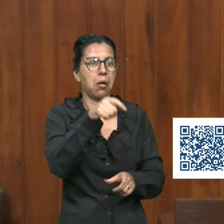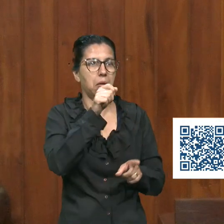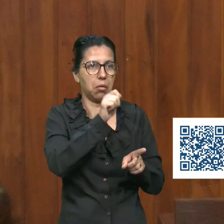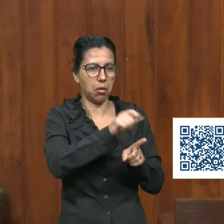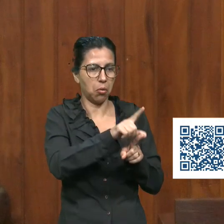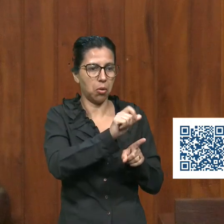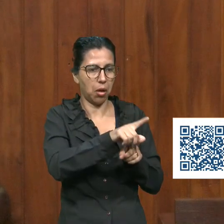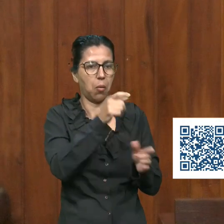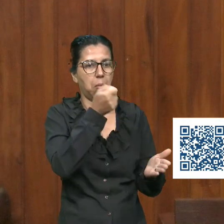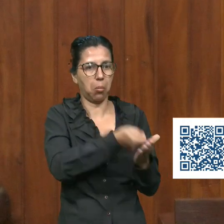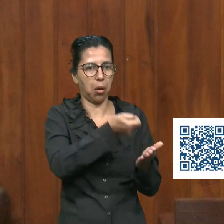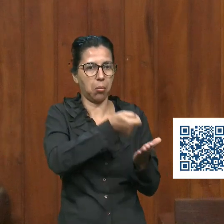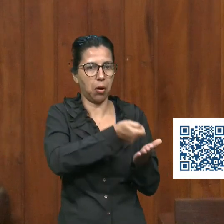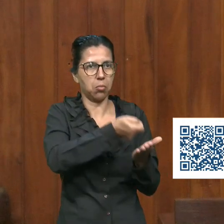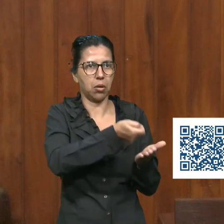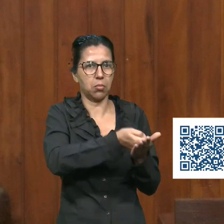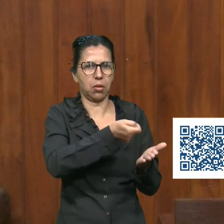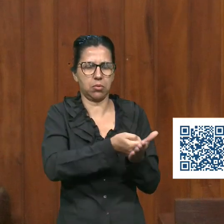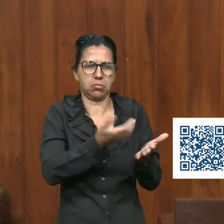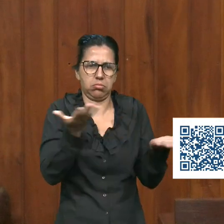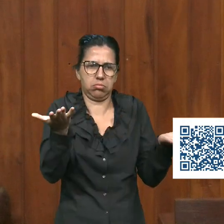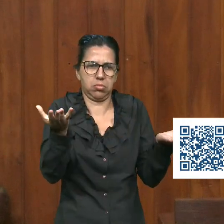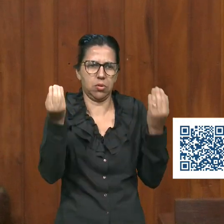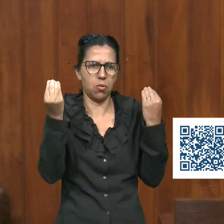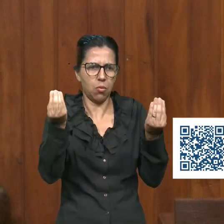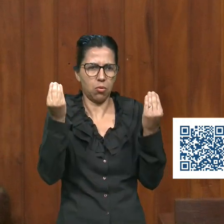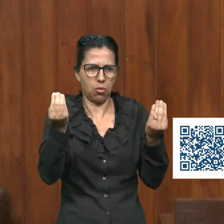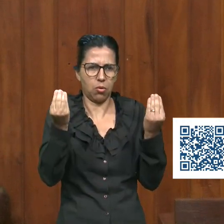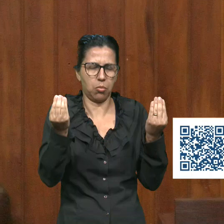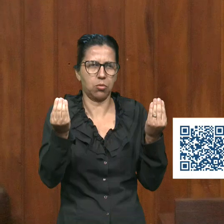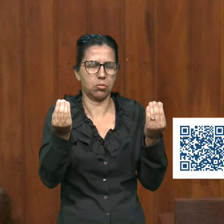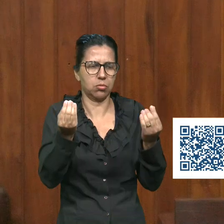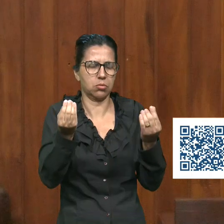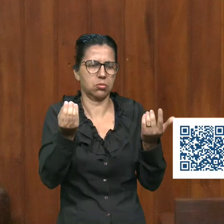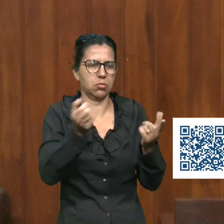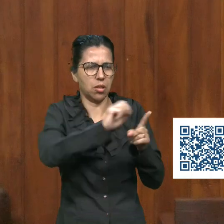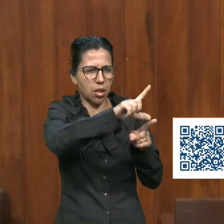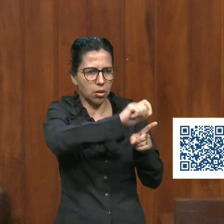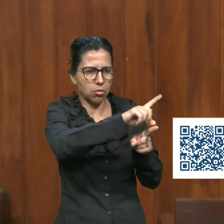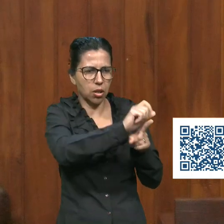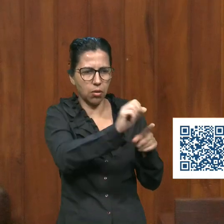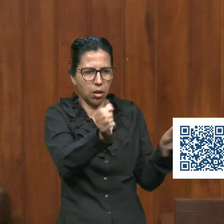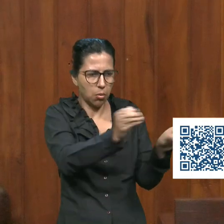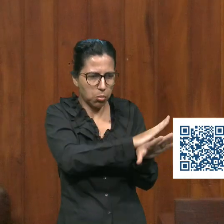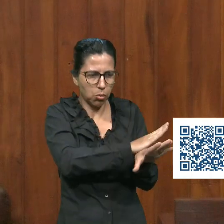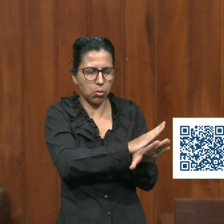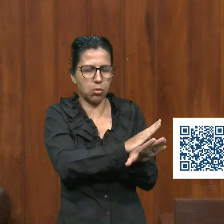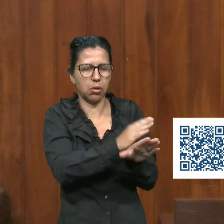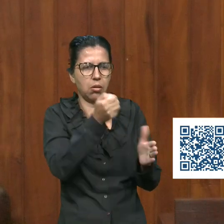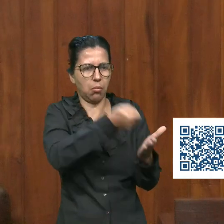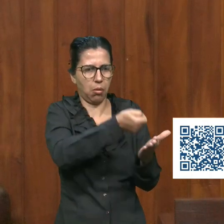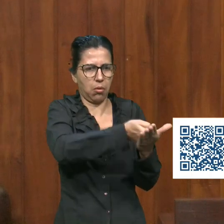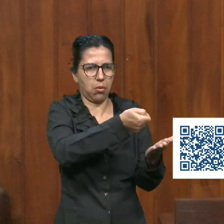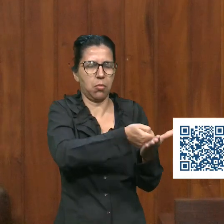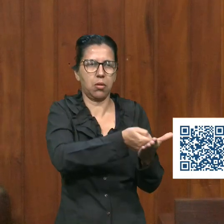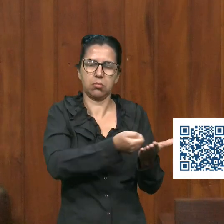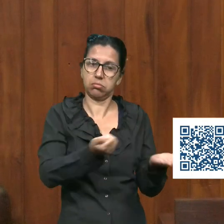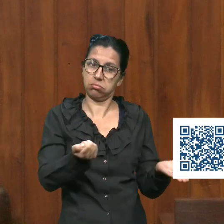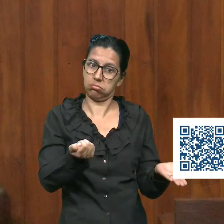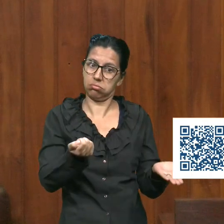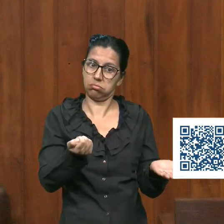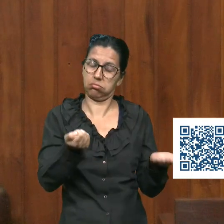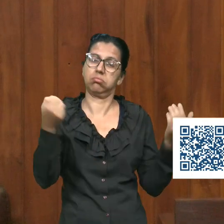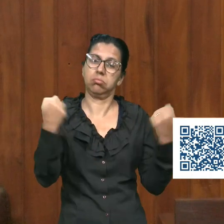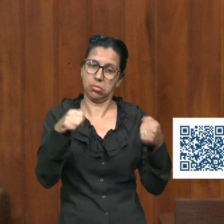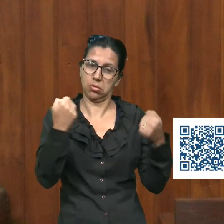aluguel. Pois é um roubo do dinheiro público, se for comprovado. Então, no mínimo, a gente deveria abrir